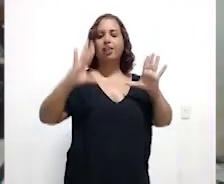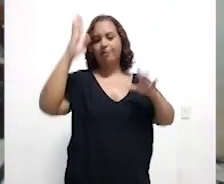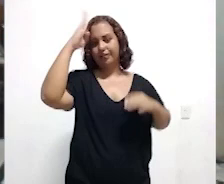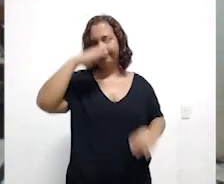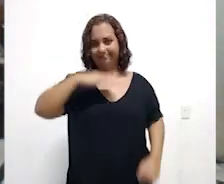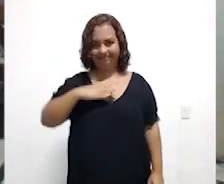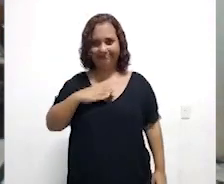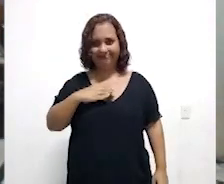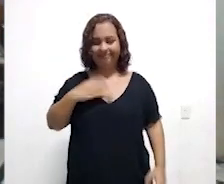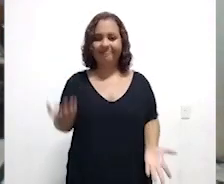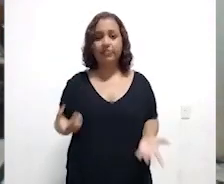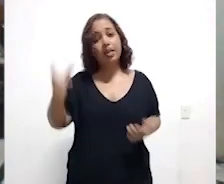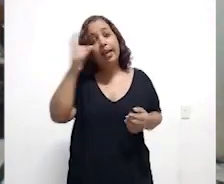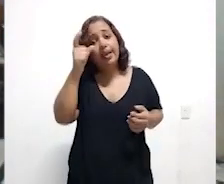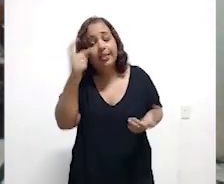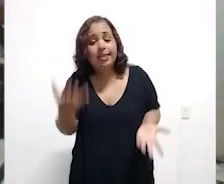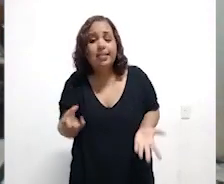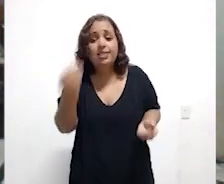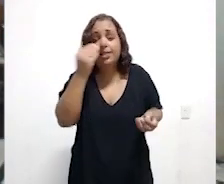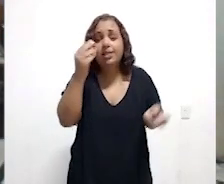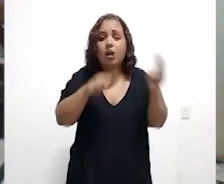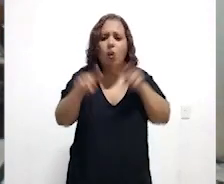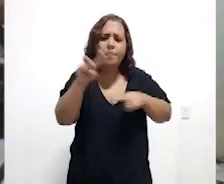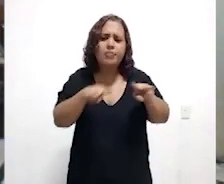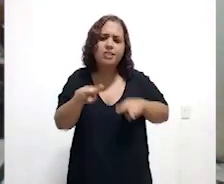interessante observar nesse texto aqui